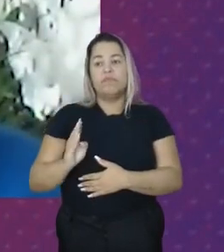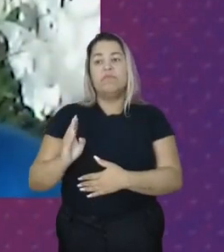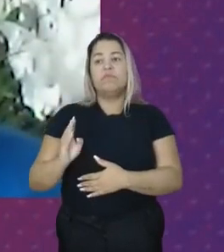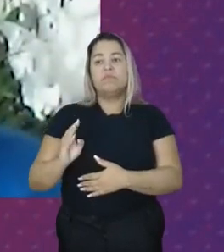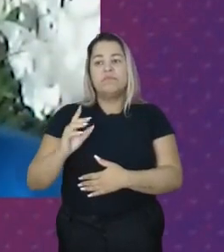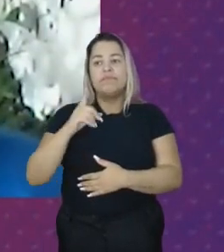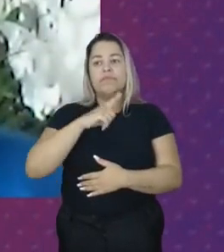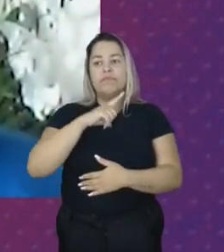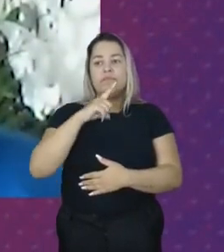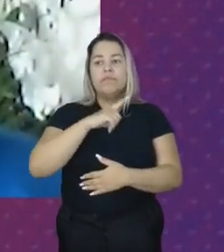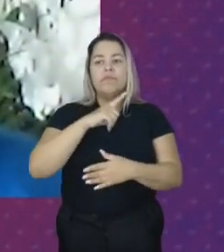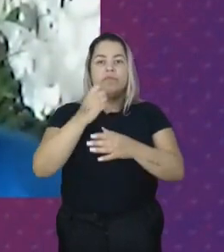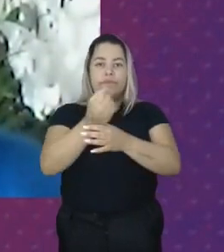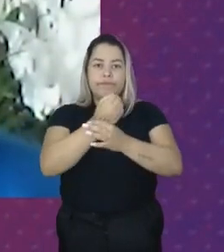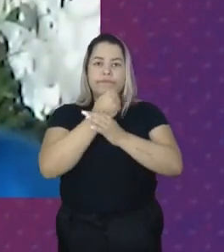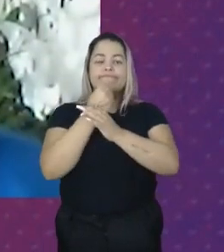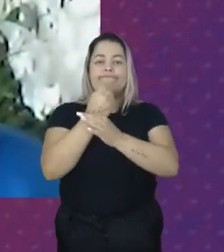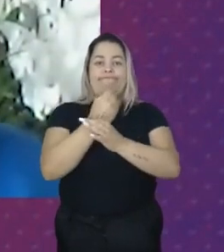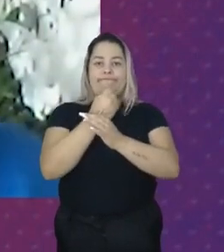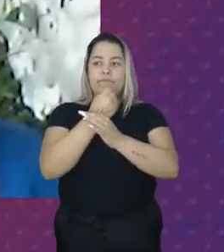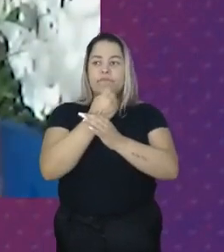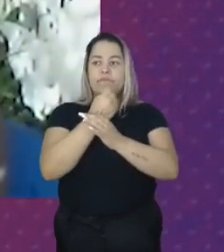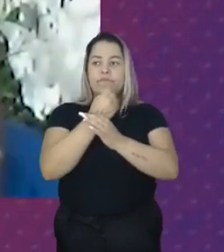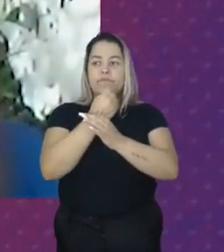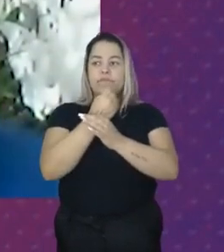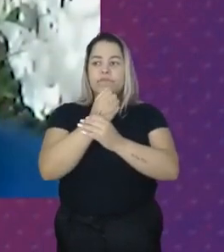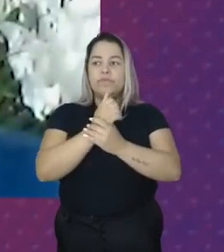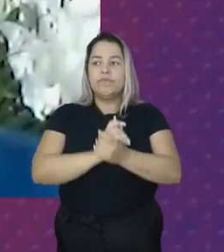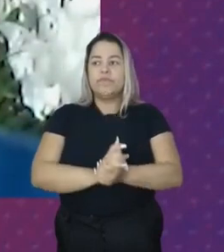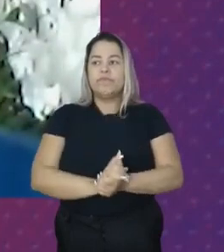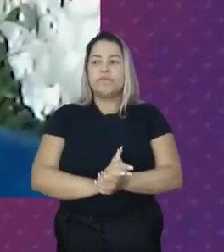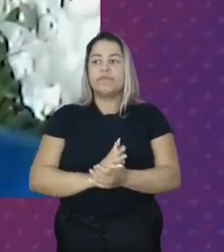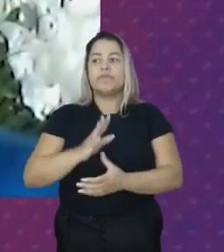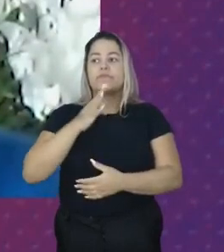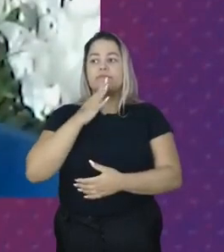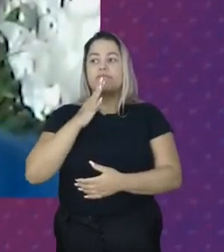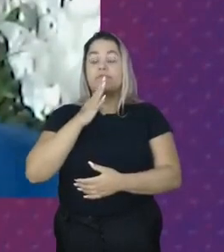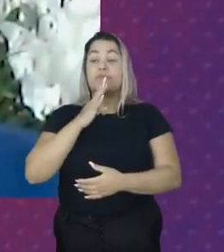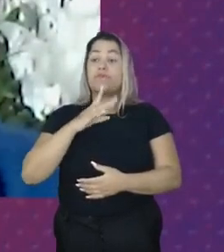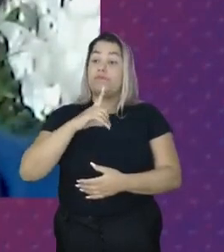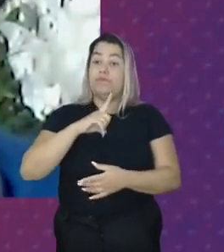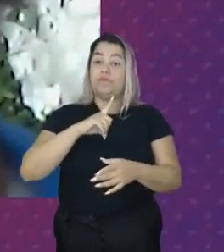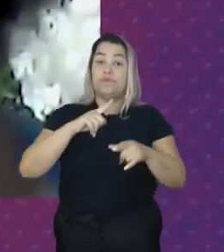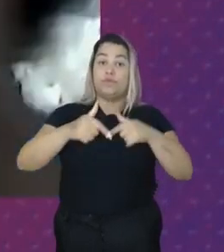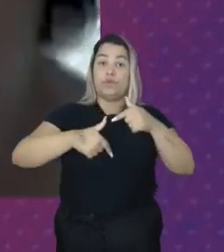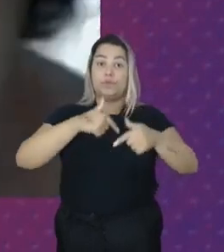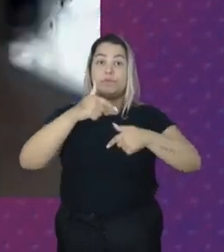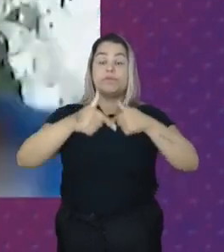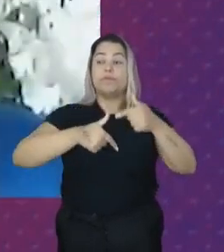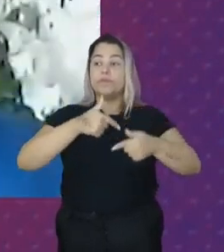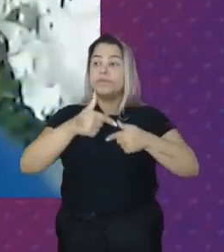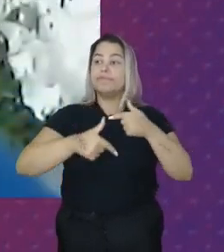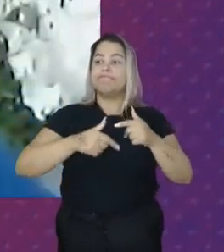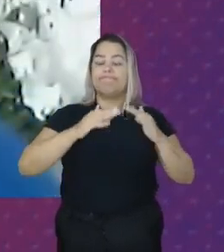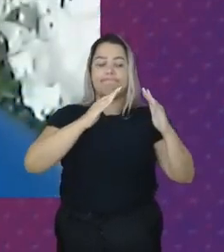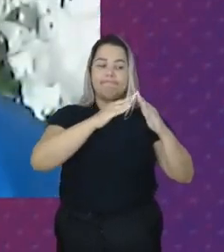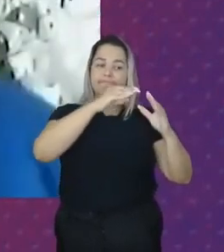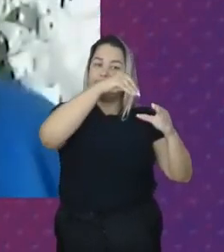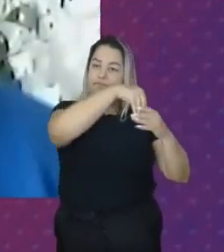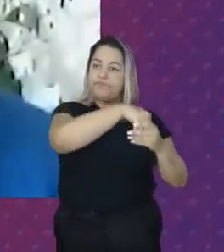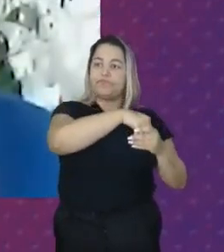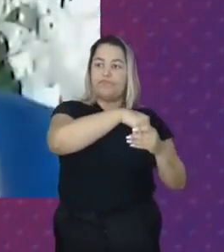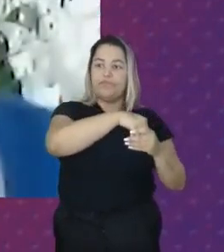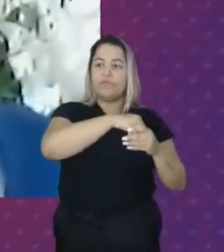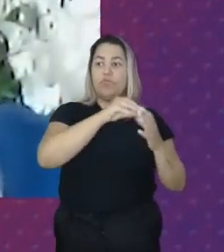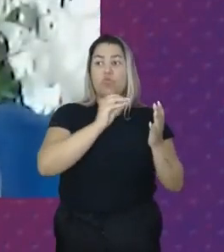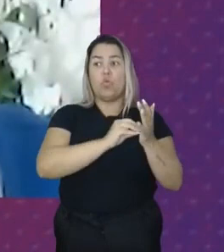ter assegurado, quer dizer, o reconhecimento da trabalhadora doméstica, ainda